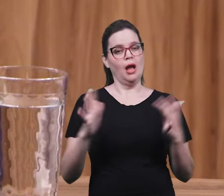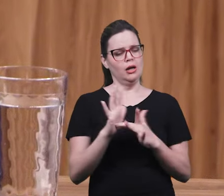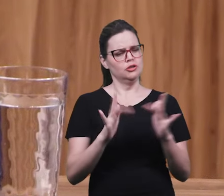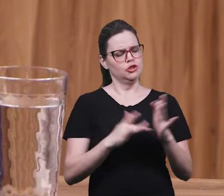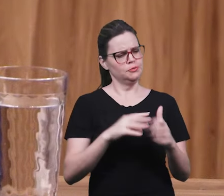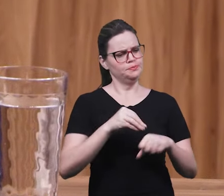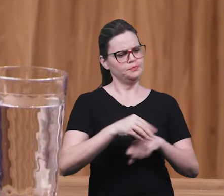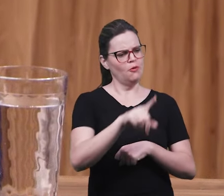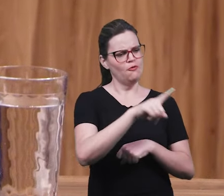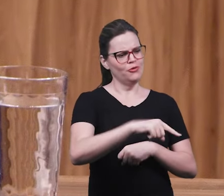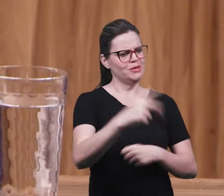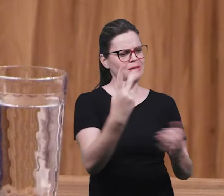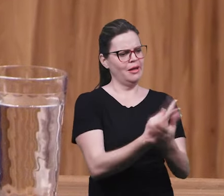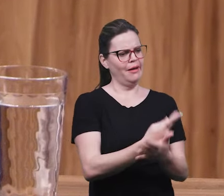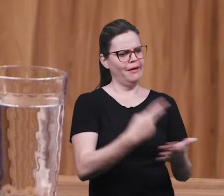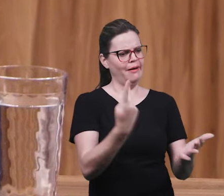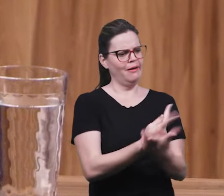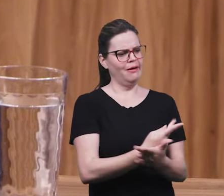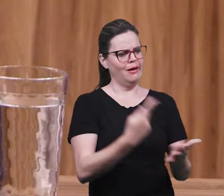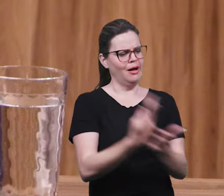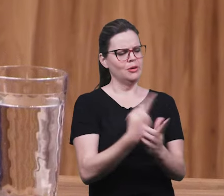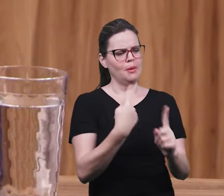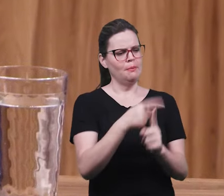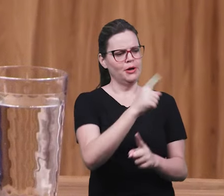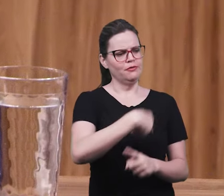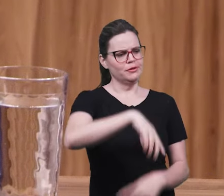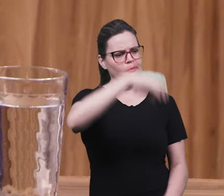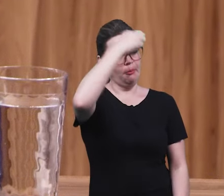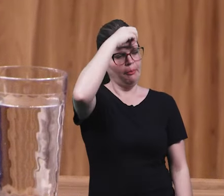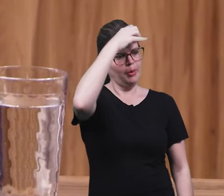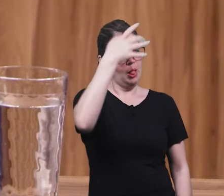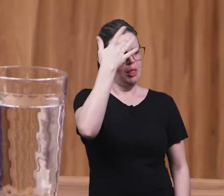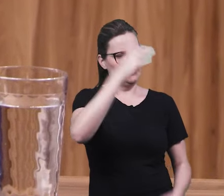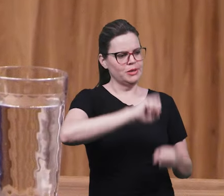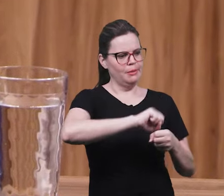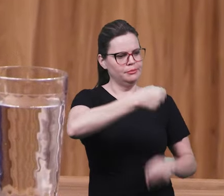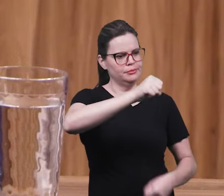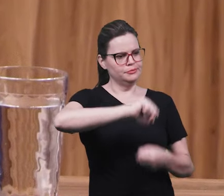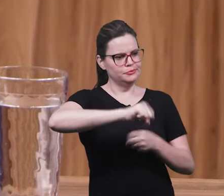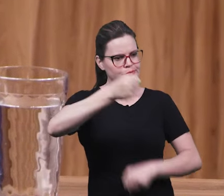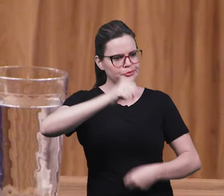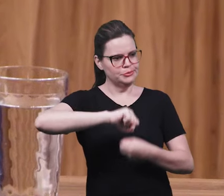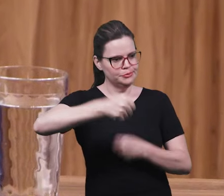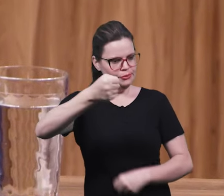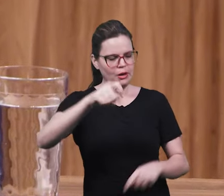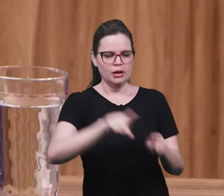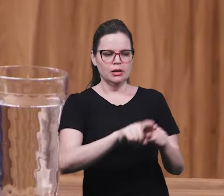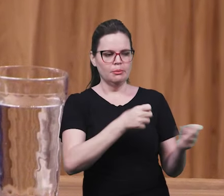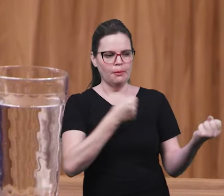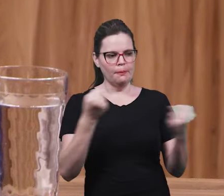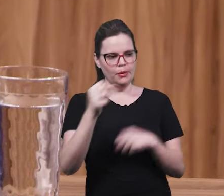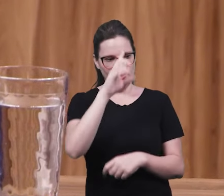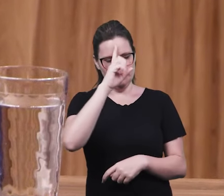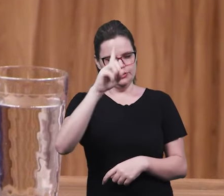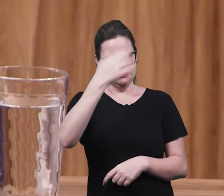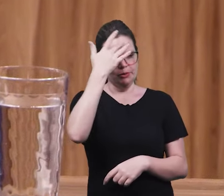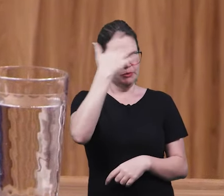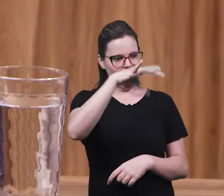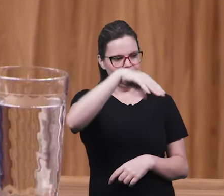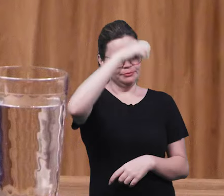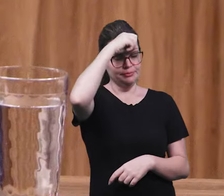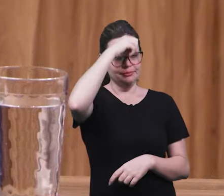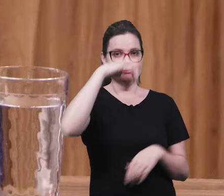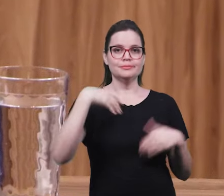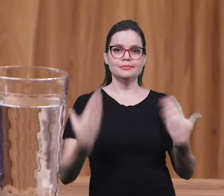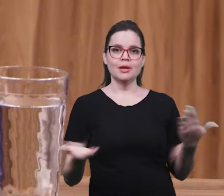motivo do erro deles, né? Que era não conhecer as Escrituras e nem conhecer o poder de Deus. E, aliás, é isso que nós vamos aqui hoje falar. O